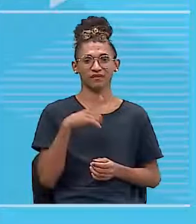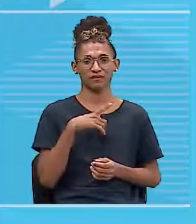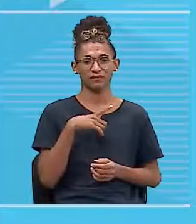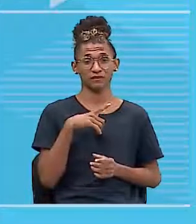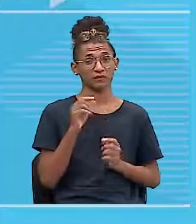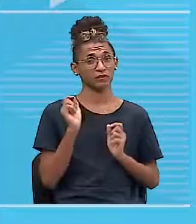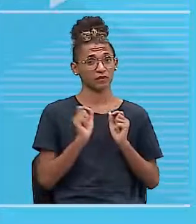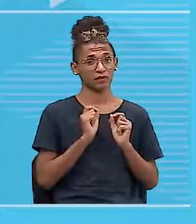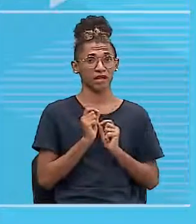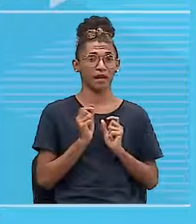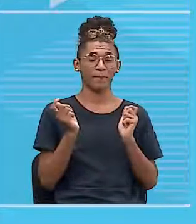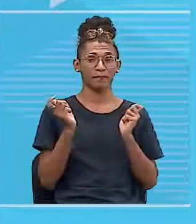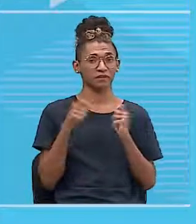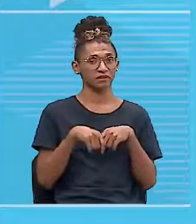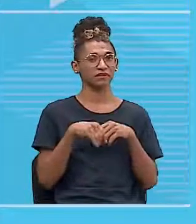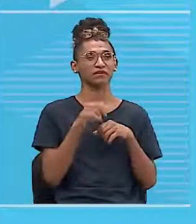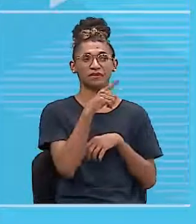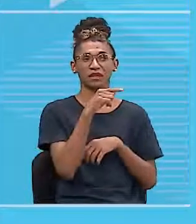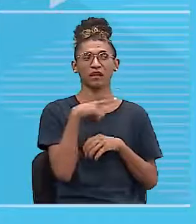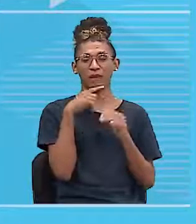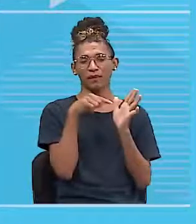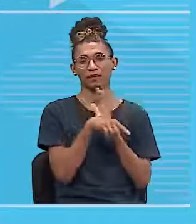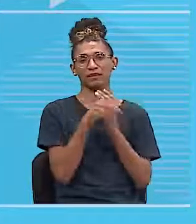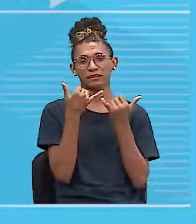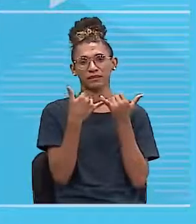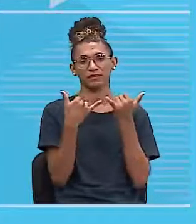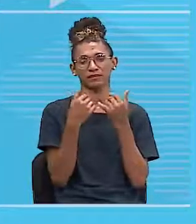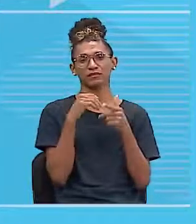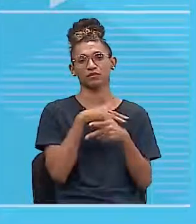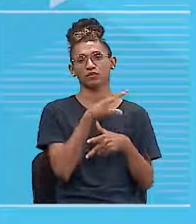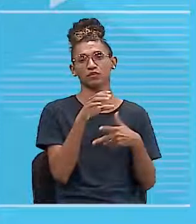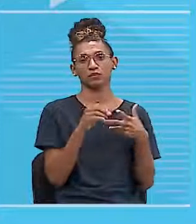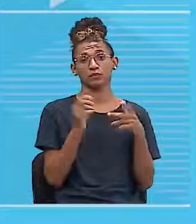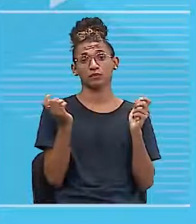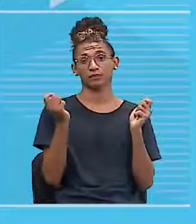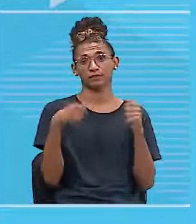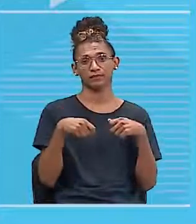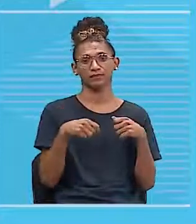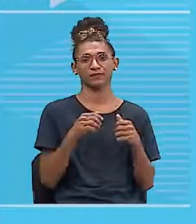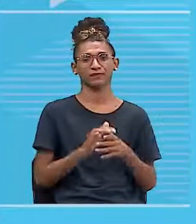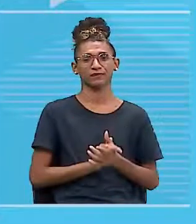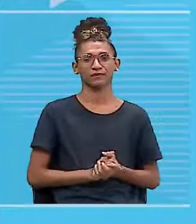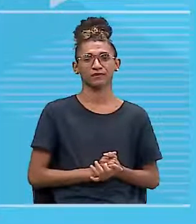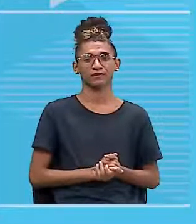questão do Enem de cara de cara de cara de cara de cara de cara filho